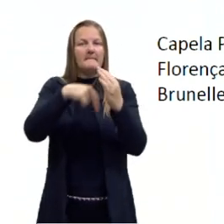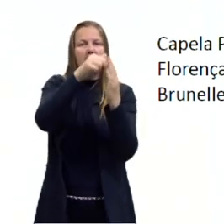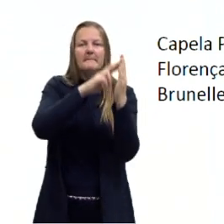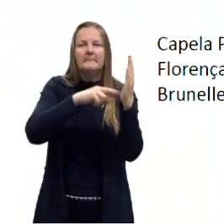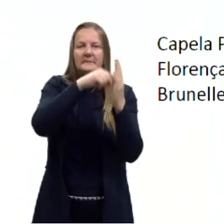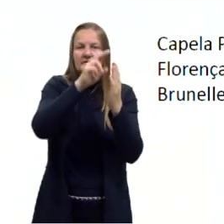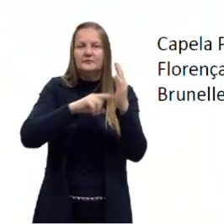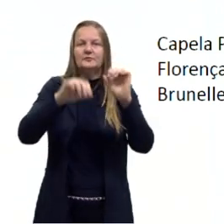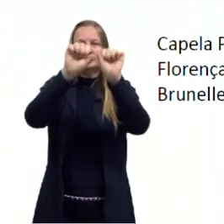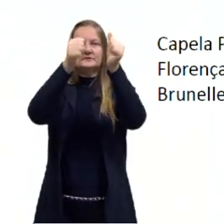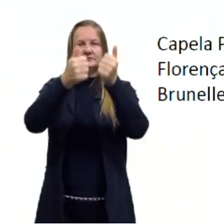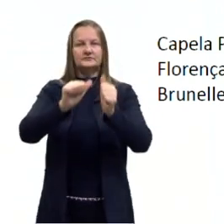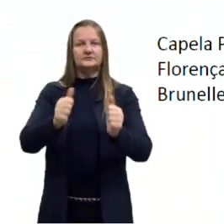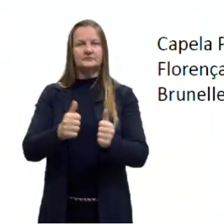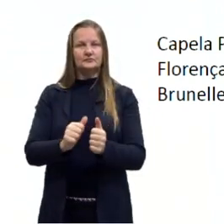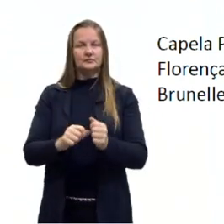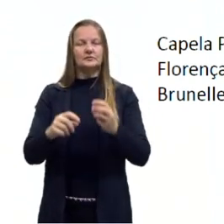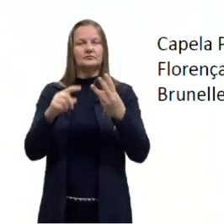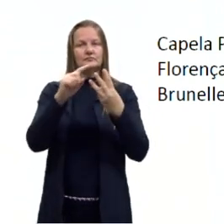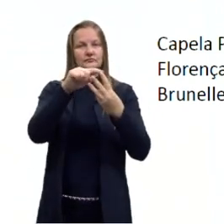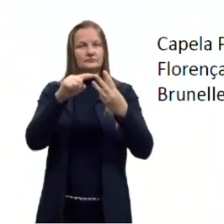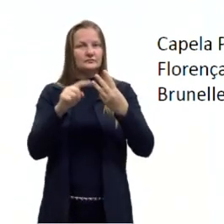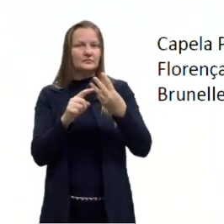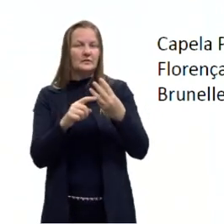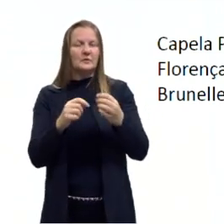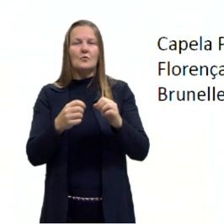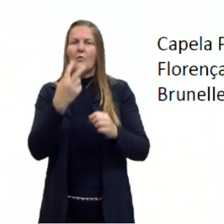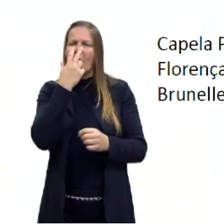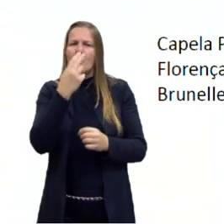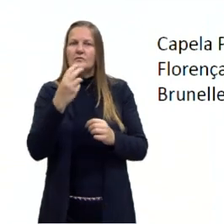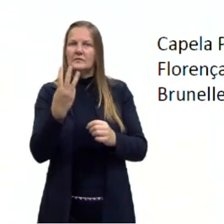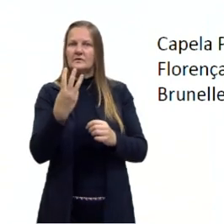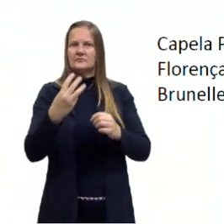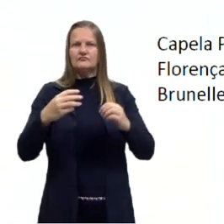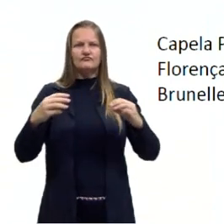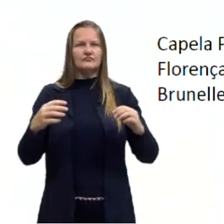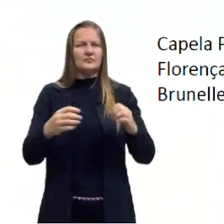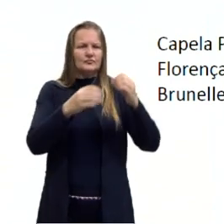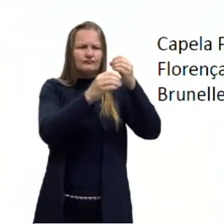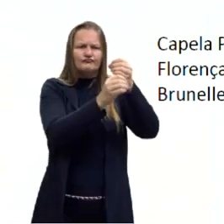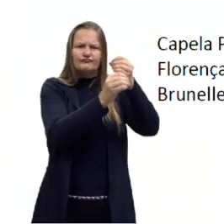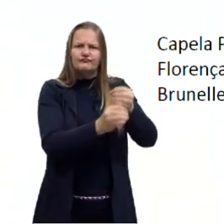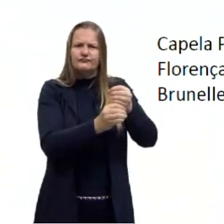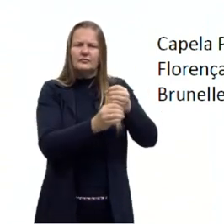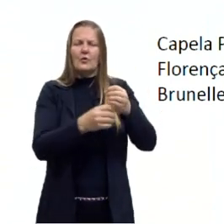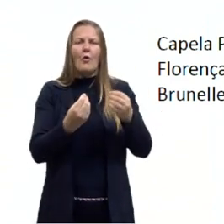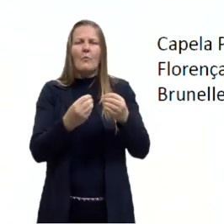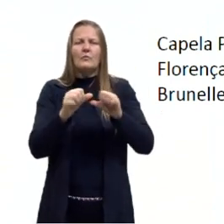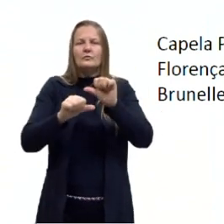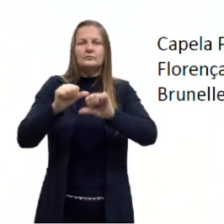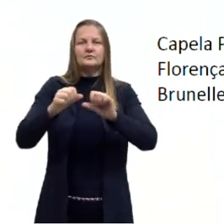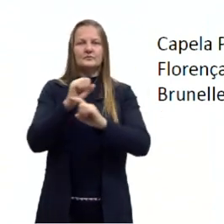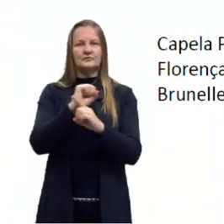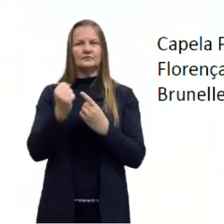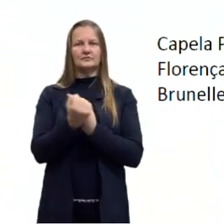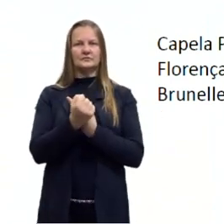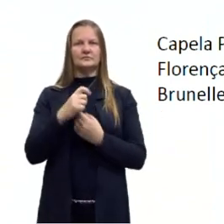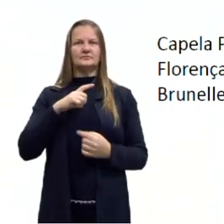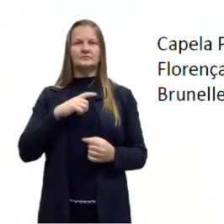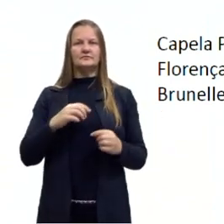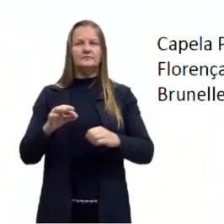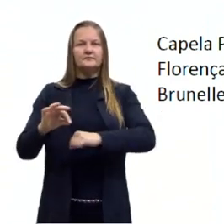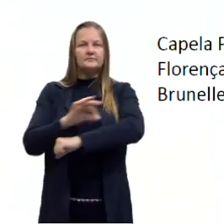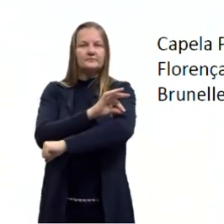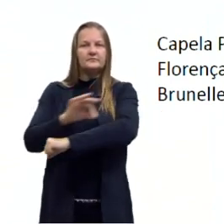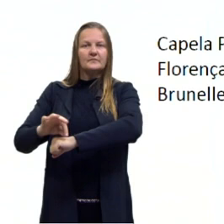estão aqui como nosso nosso Pilar né para entender as mudanças na sociedade aí então na